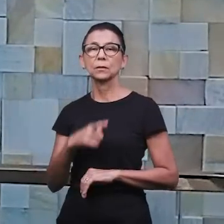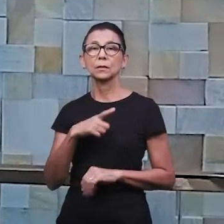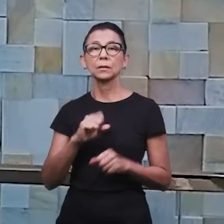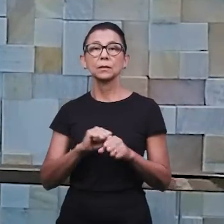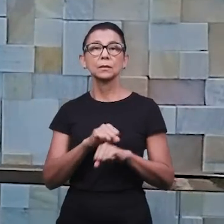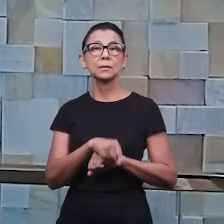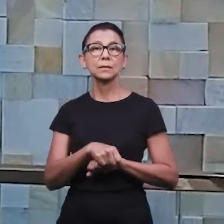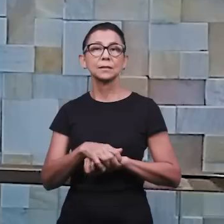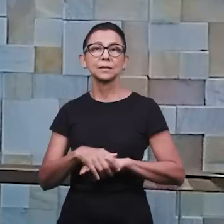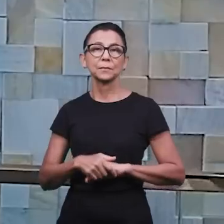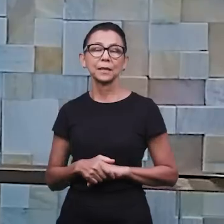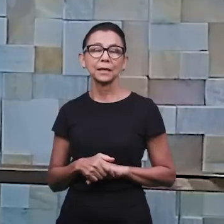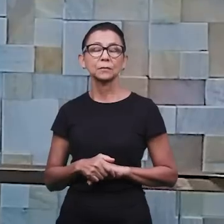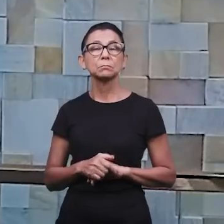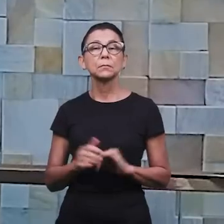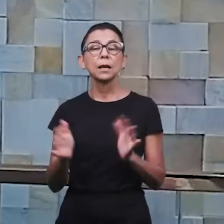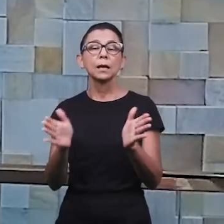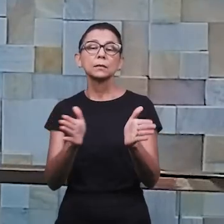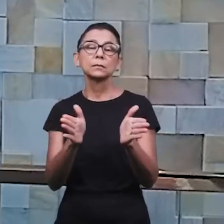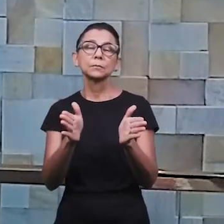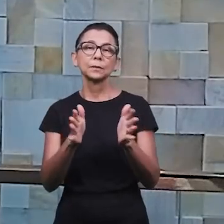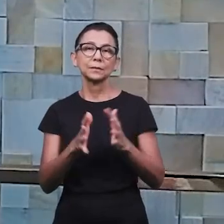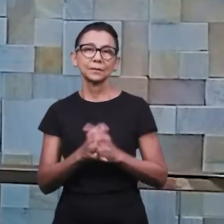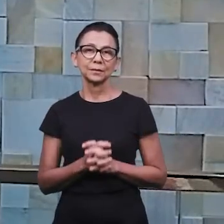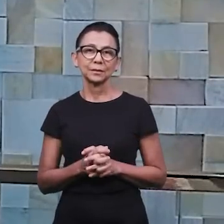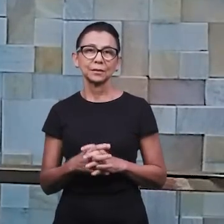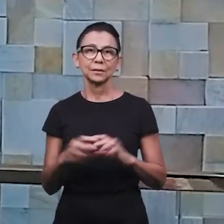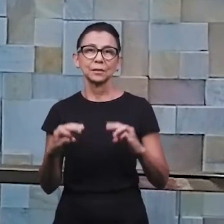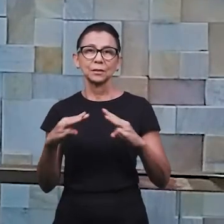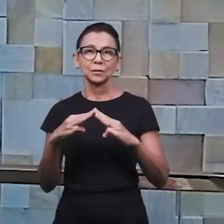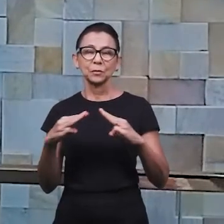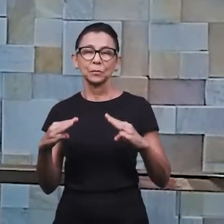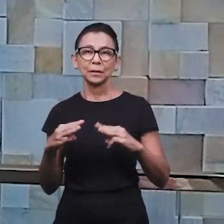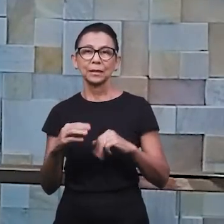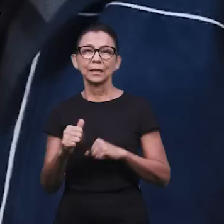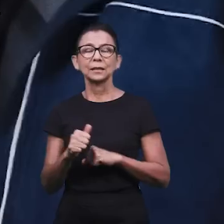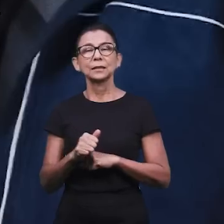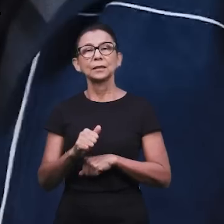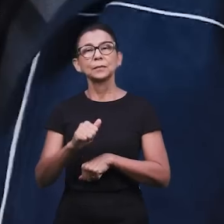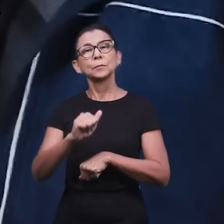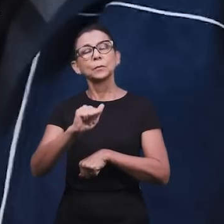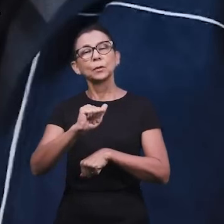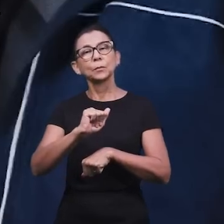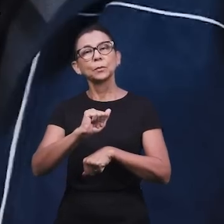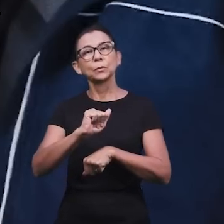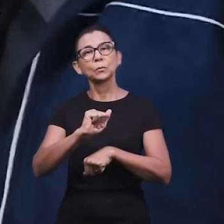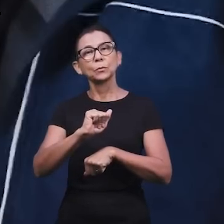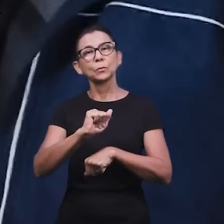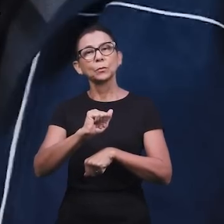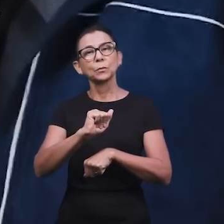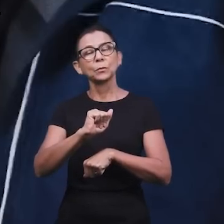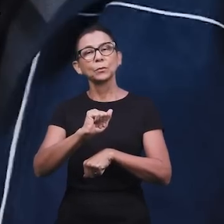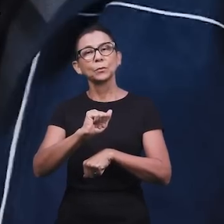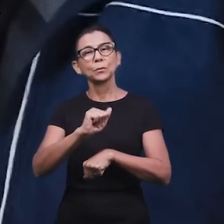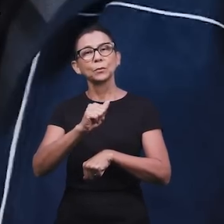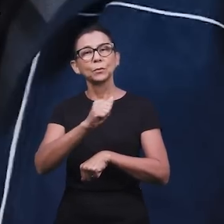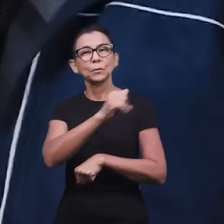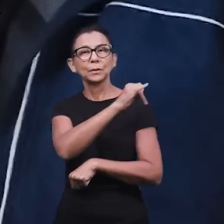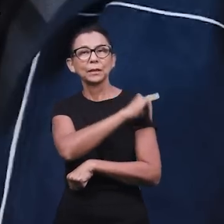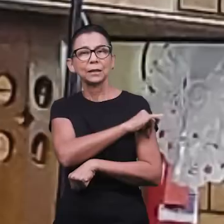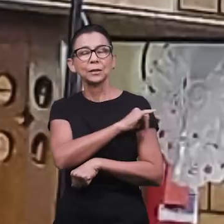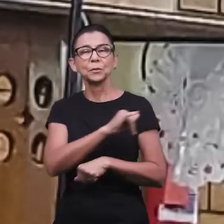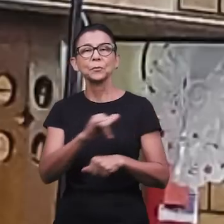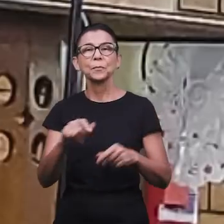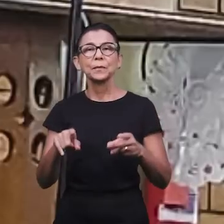seminário sobre acessibilidade no Manaim de Pedro do Rio, no Rio de Janeiro, e no Manaim de Curitiba, no